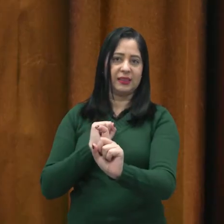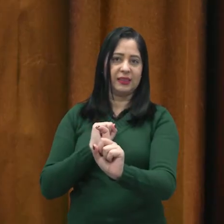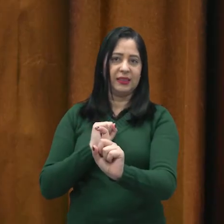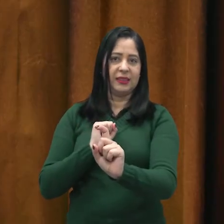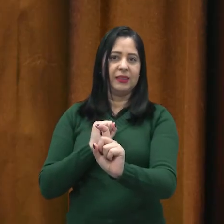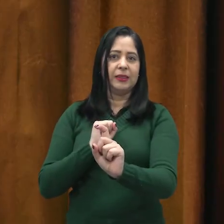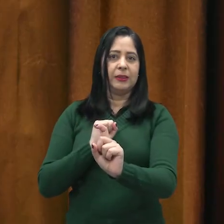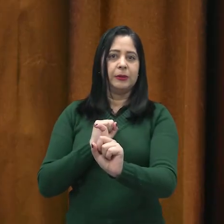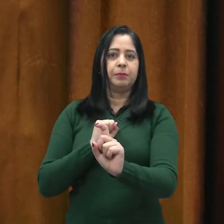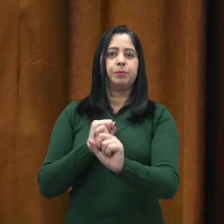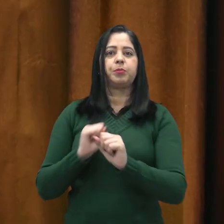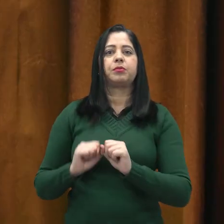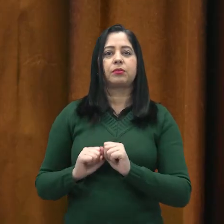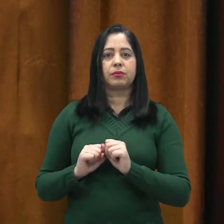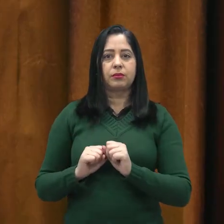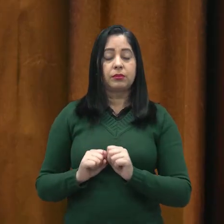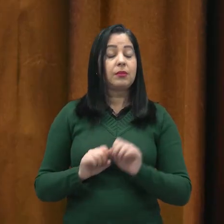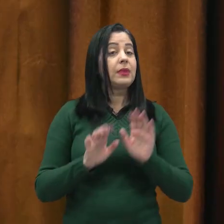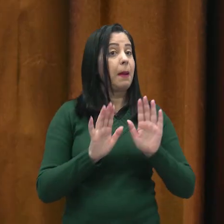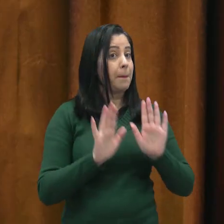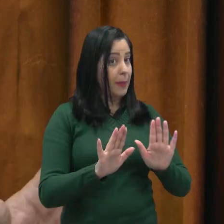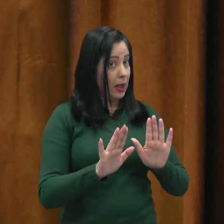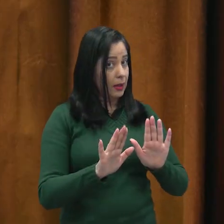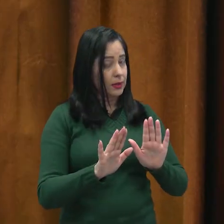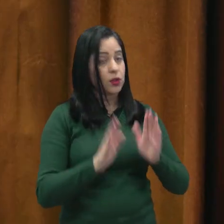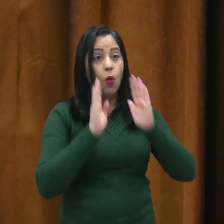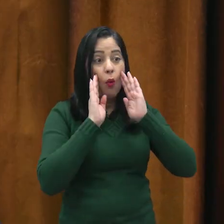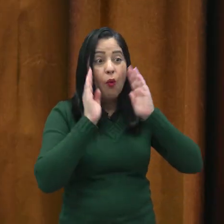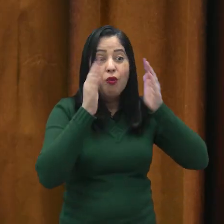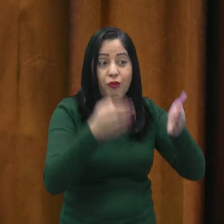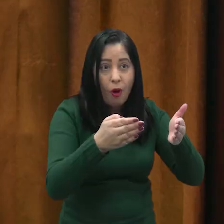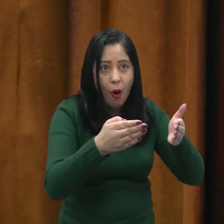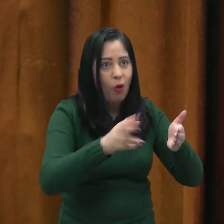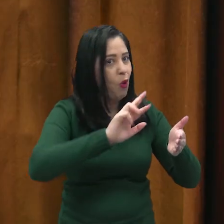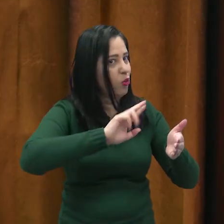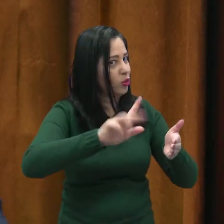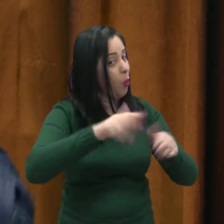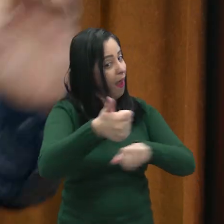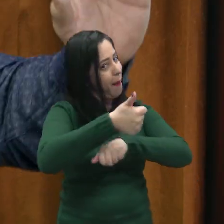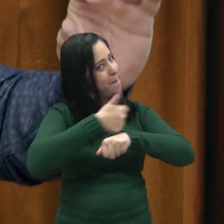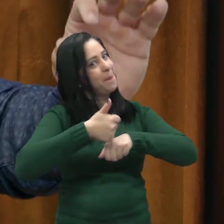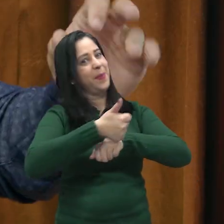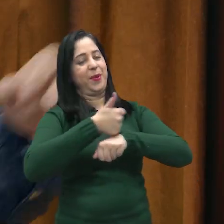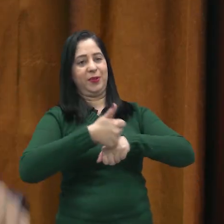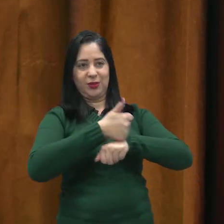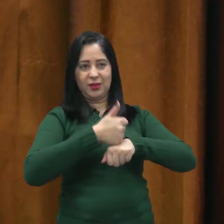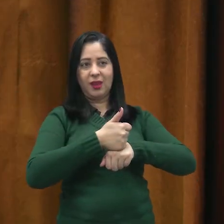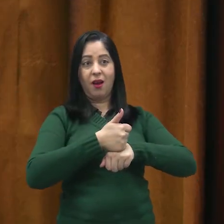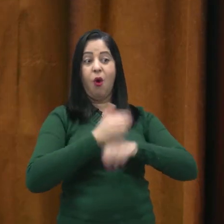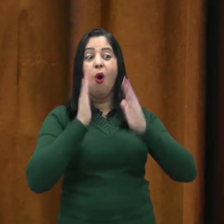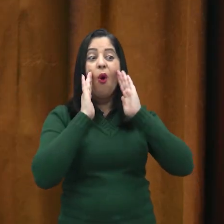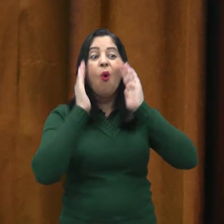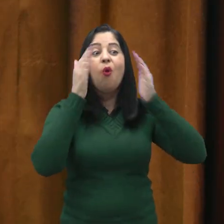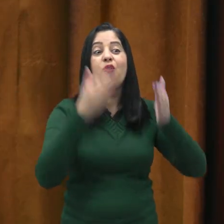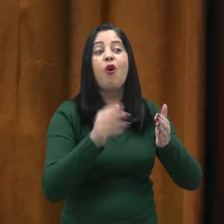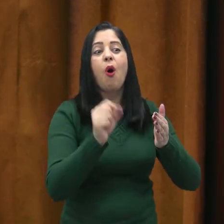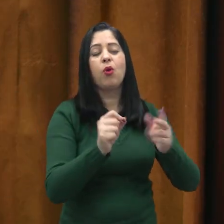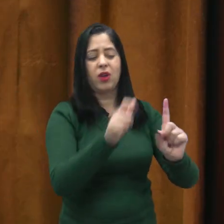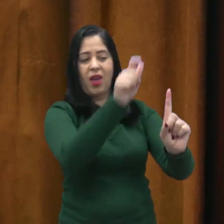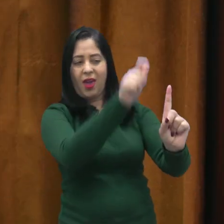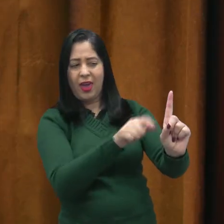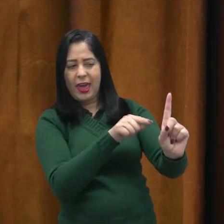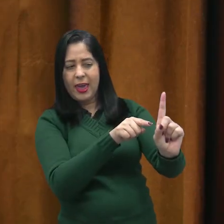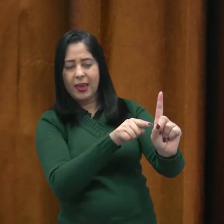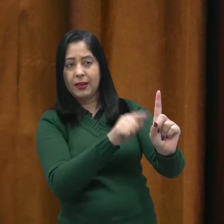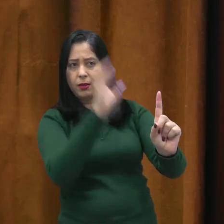e aproveitando esse atleta dentro das equipes. Mas ainda, repito, o foco não é transformar em um atleta, sim num cidadão. Mas como ele tem